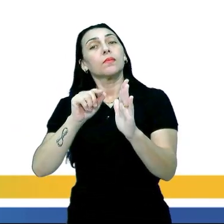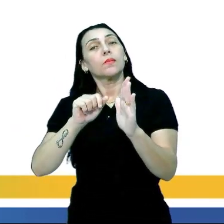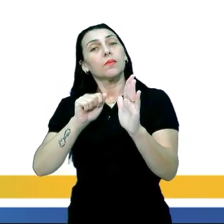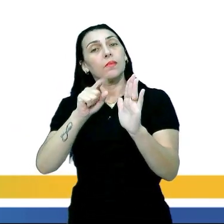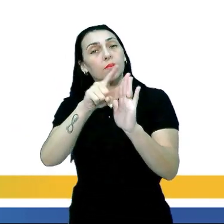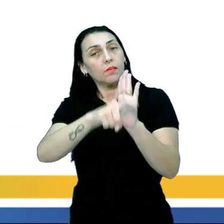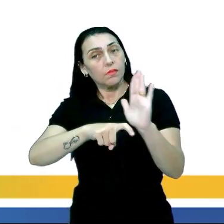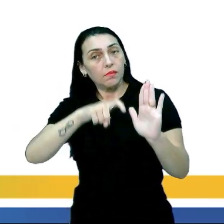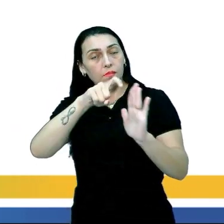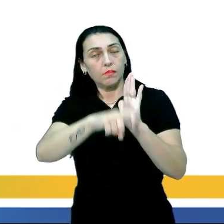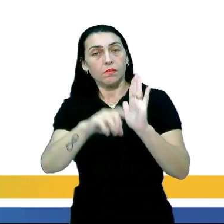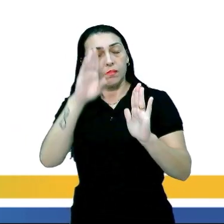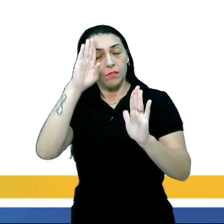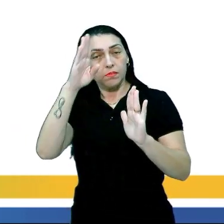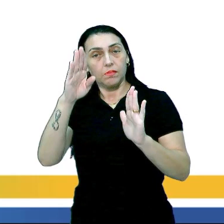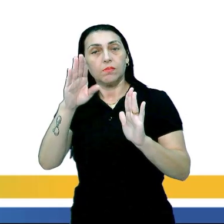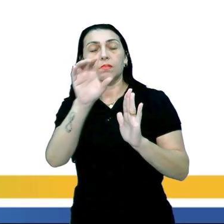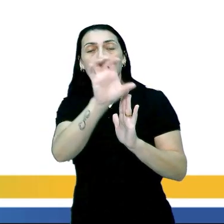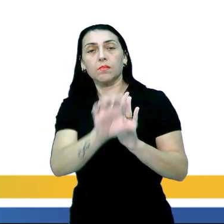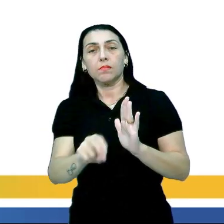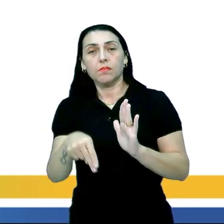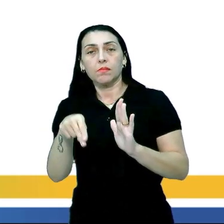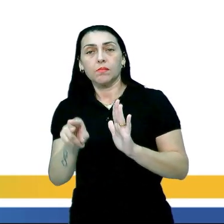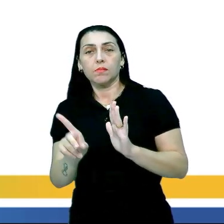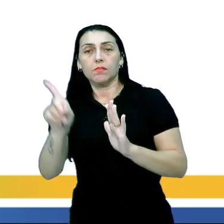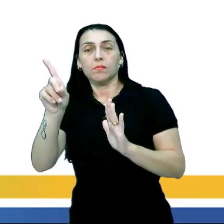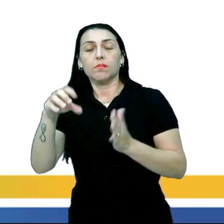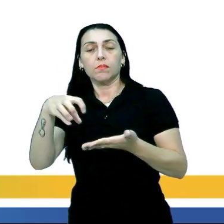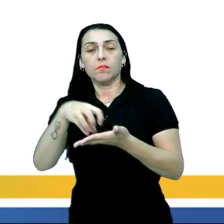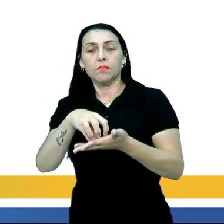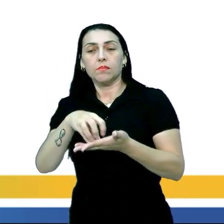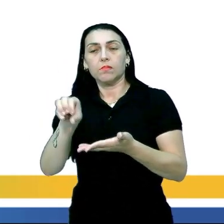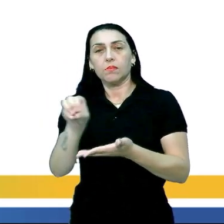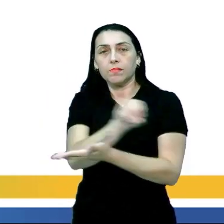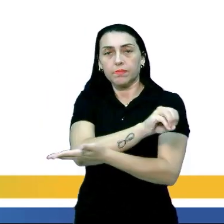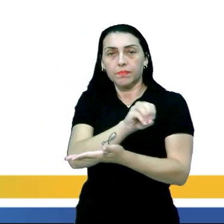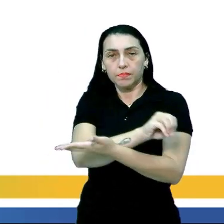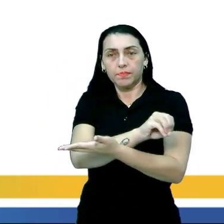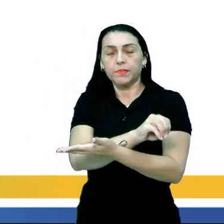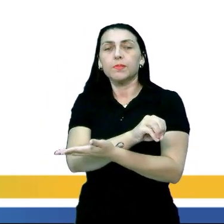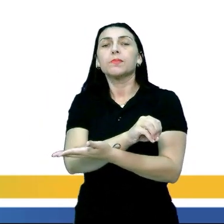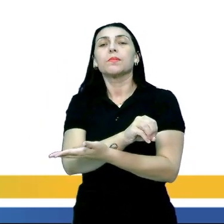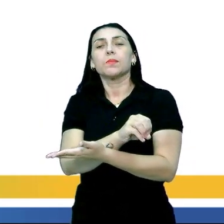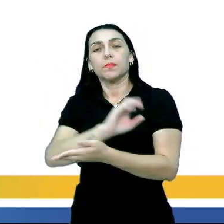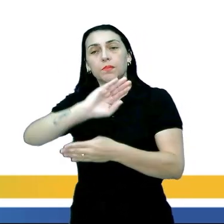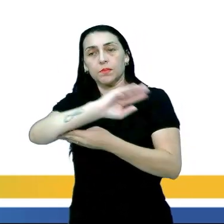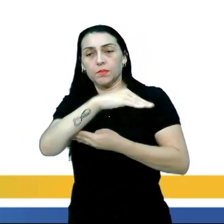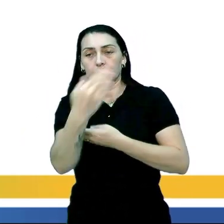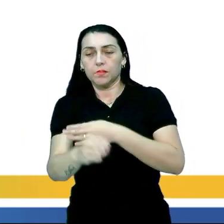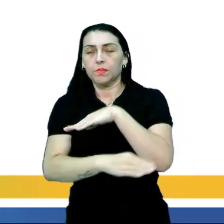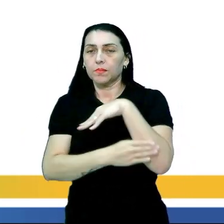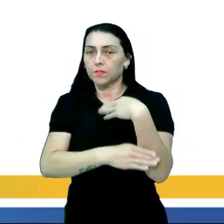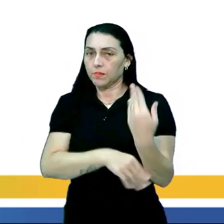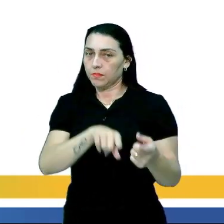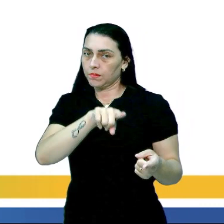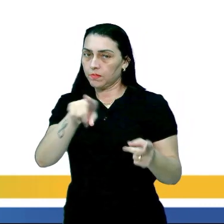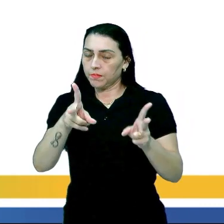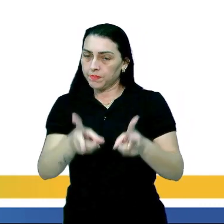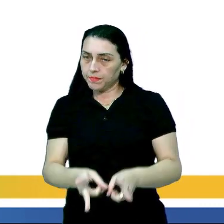vem principalmente da região Nordeste e da região Centro-Oeste. Esse é o arco do desmatamento,